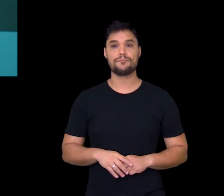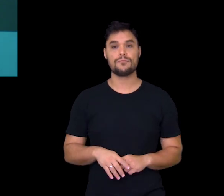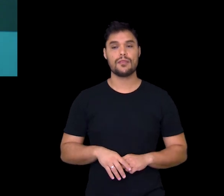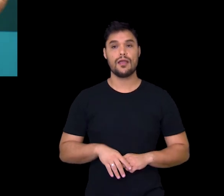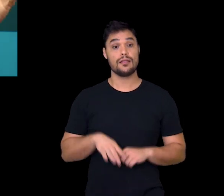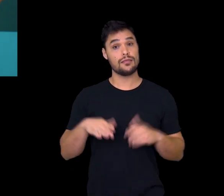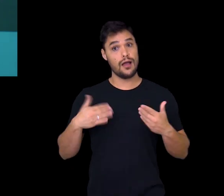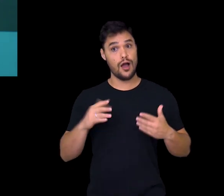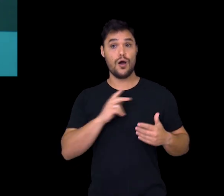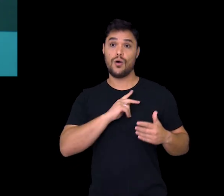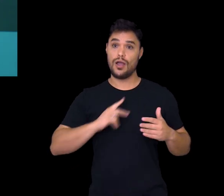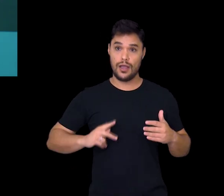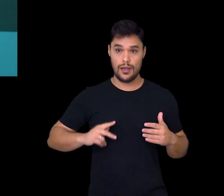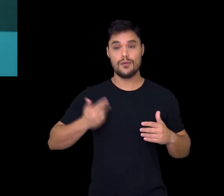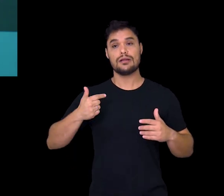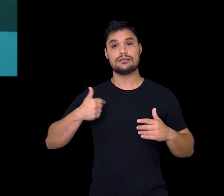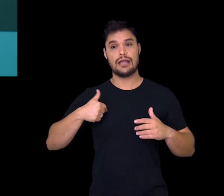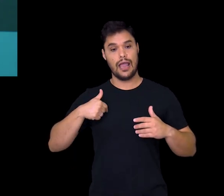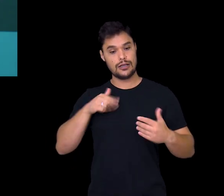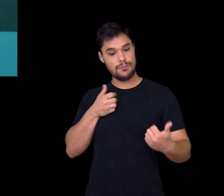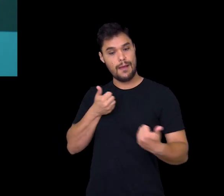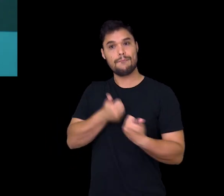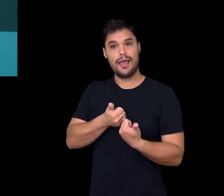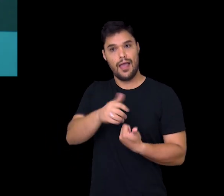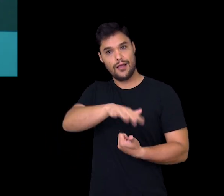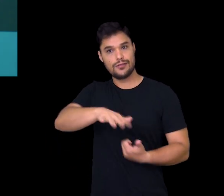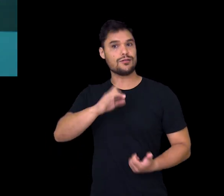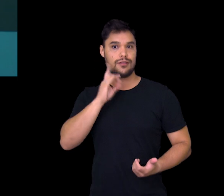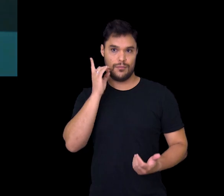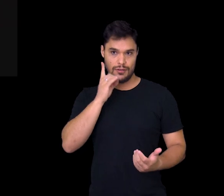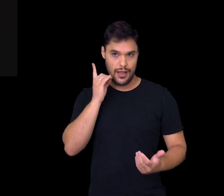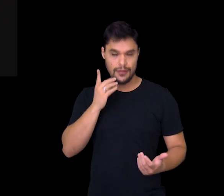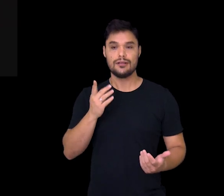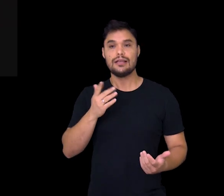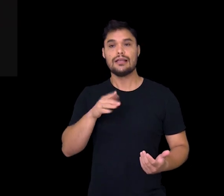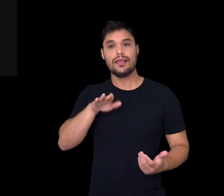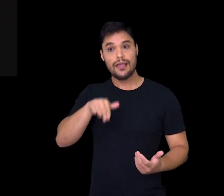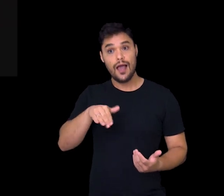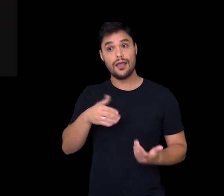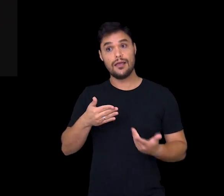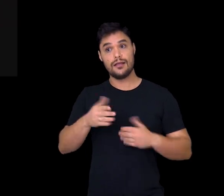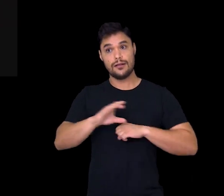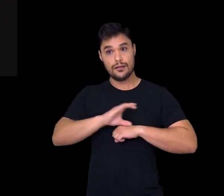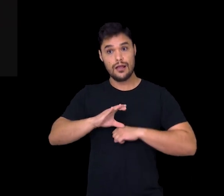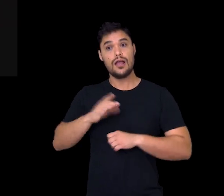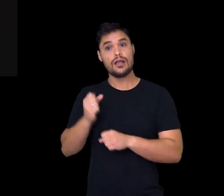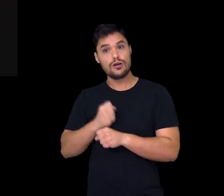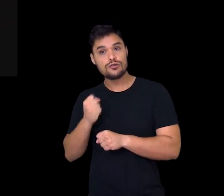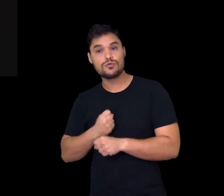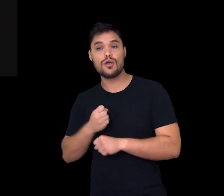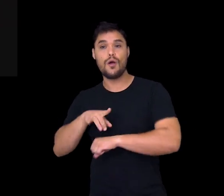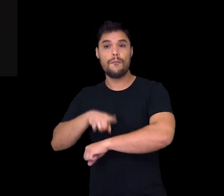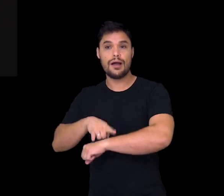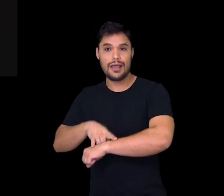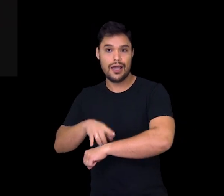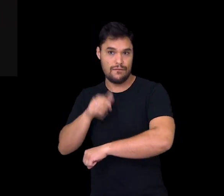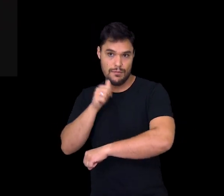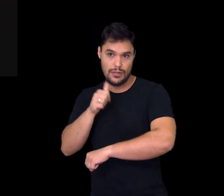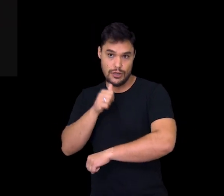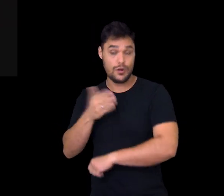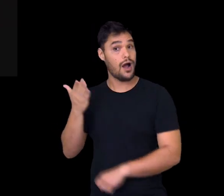dos súditos, etc. E aí é construído para a Constituinte um banheiro feminino que não tinha. Assembleia